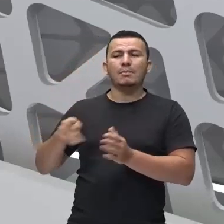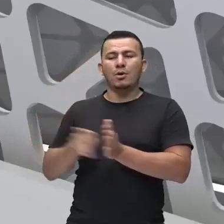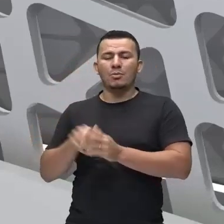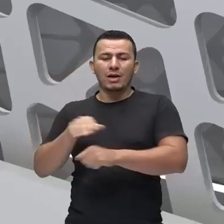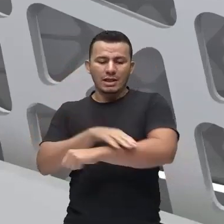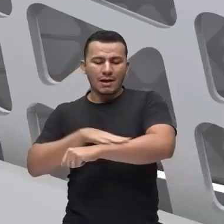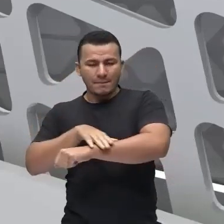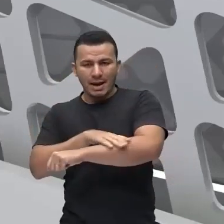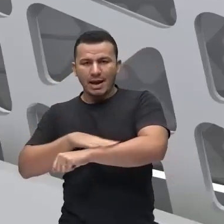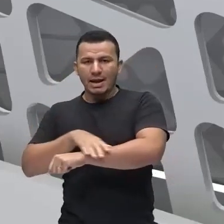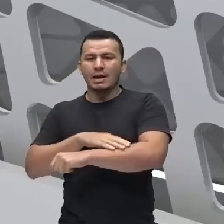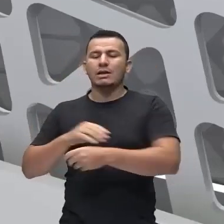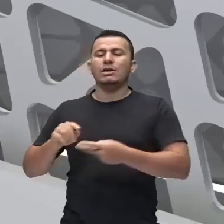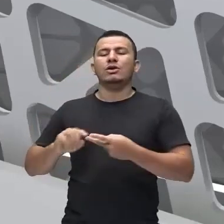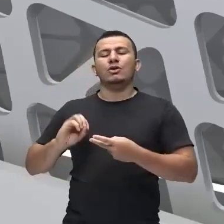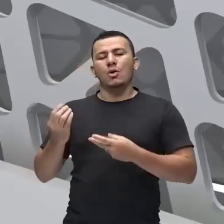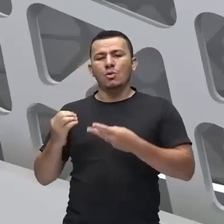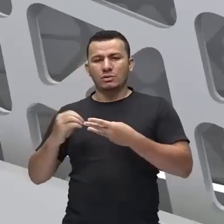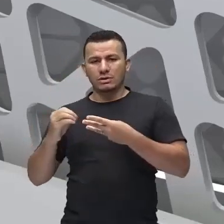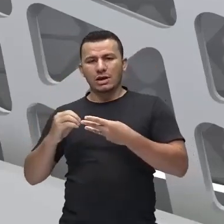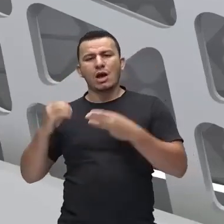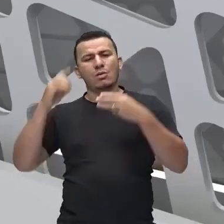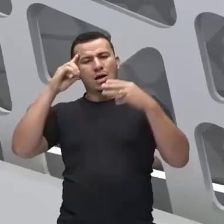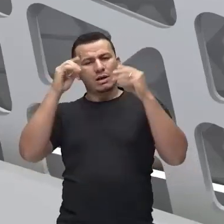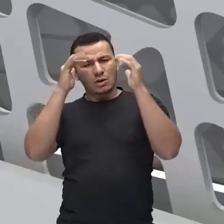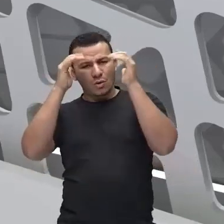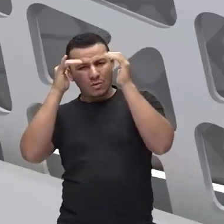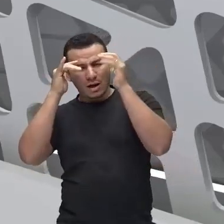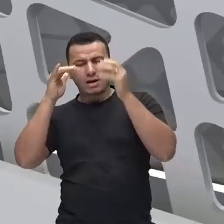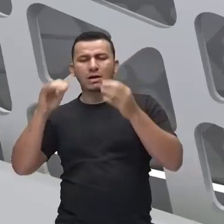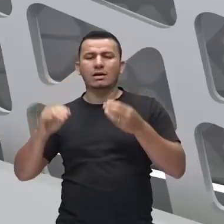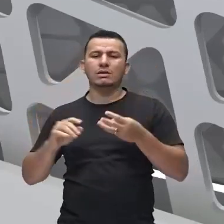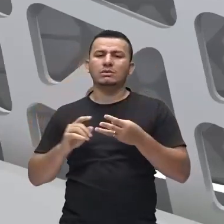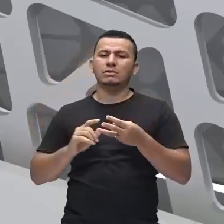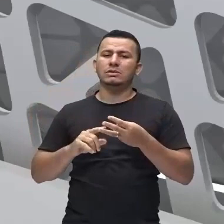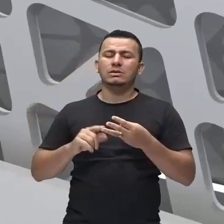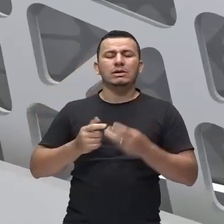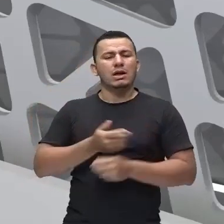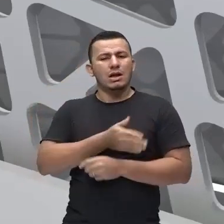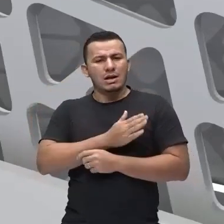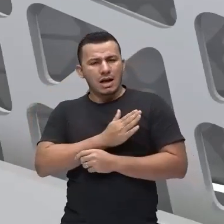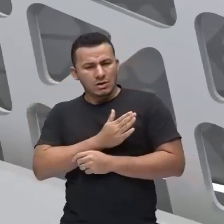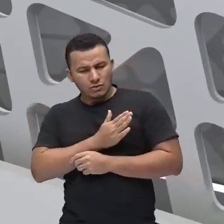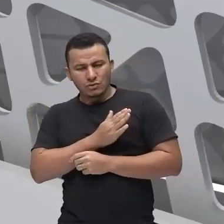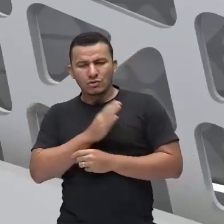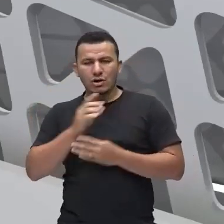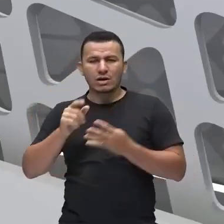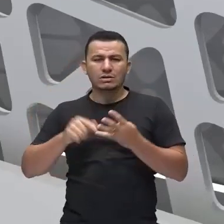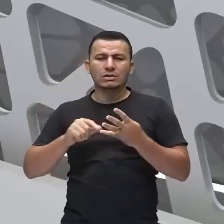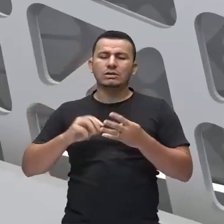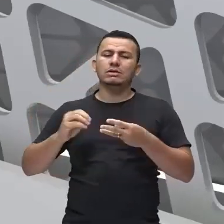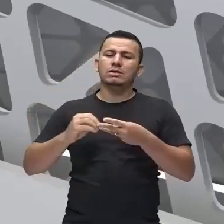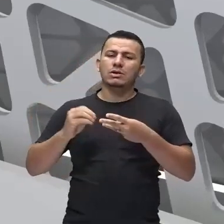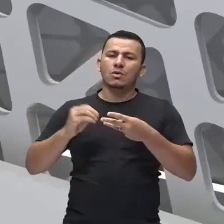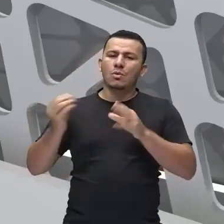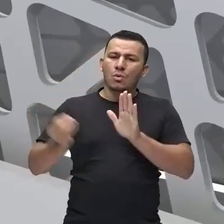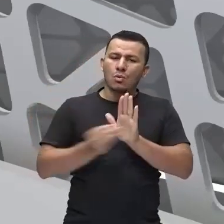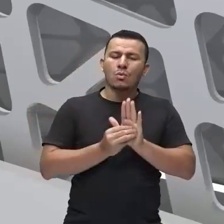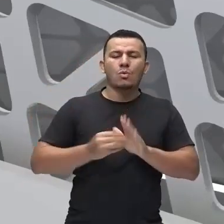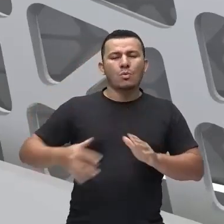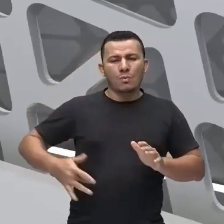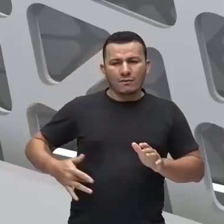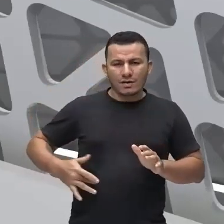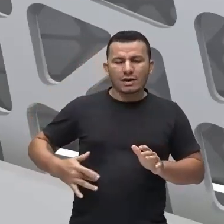se elas serão células neuronais, serão células cardíacas, se irão compor ali o